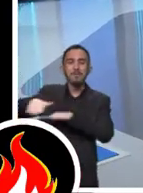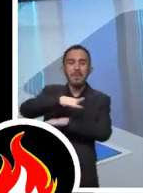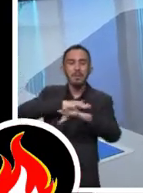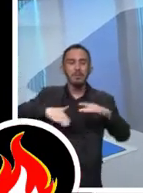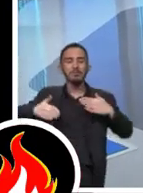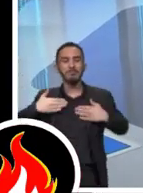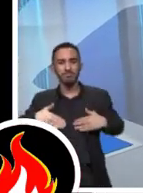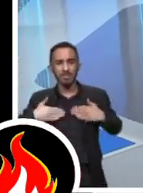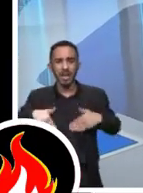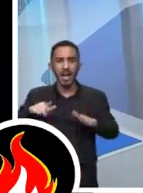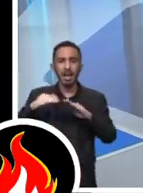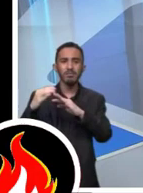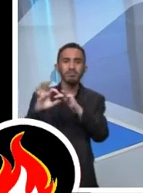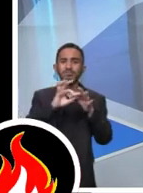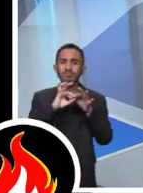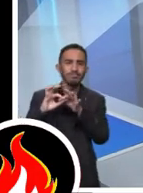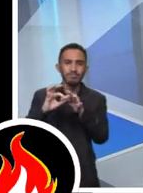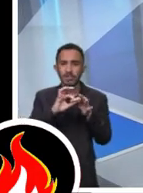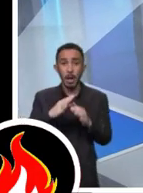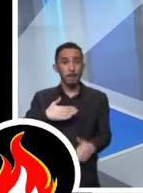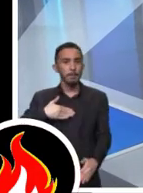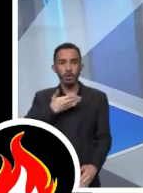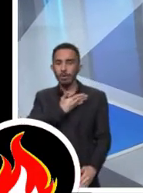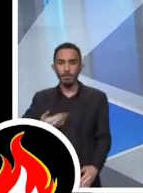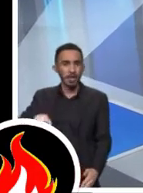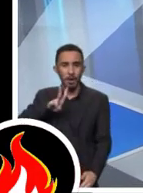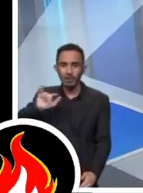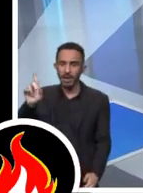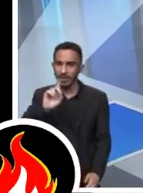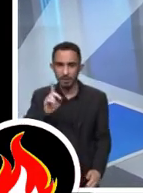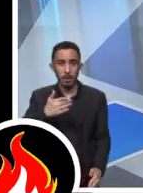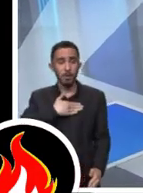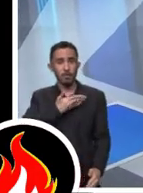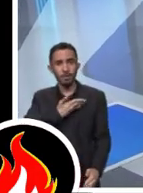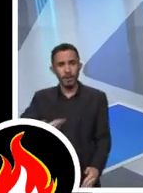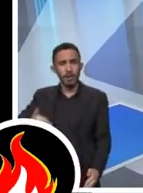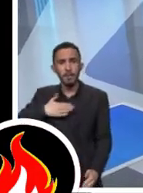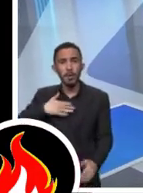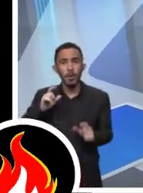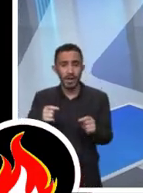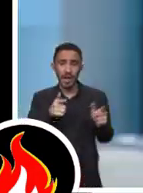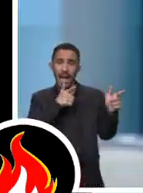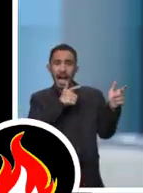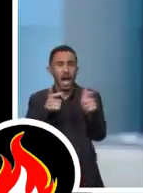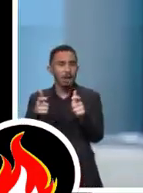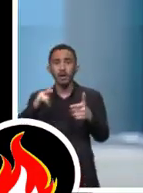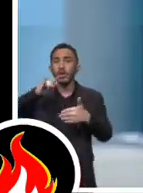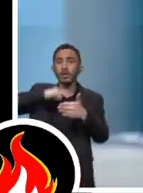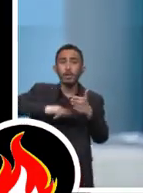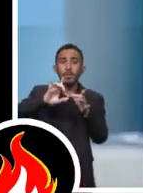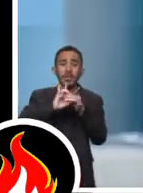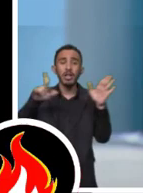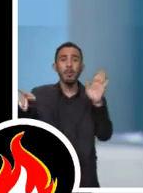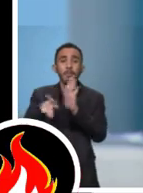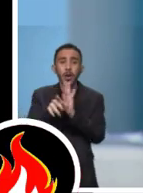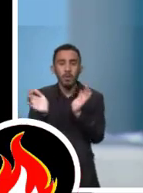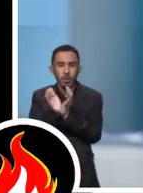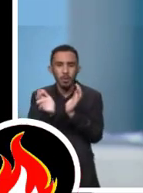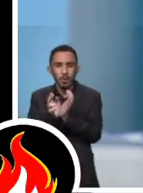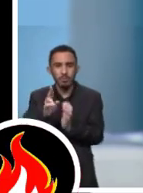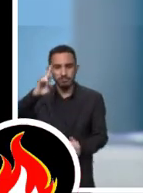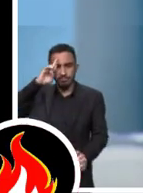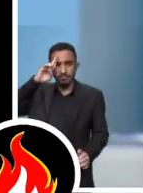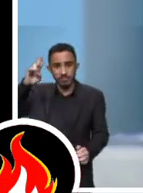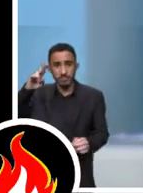Harmonia no meu governo não vai ter no meu governo é o seguinte a água vai ter que ter autorização da Forças Armadas